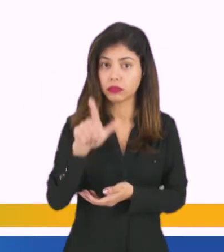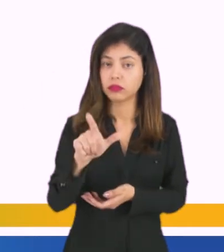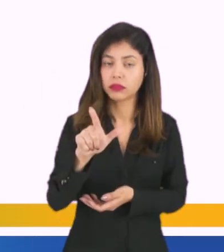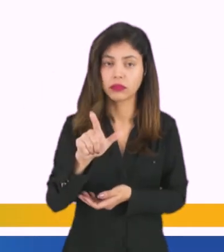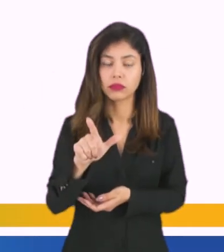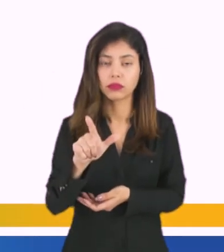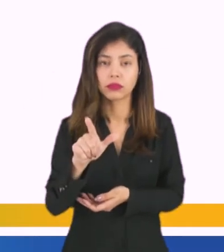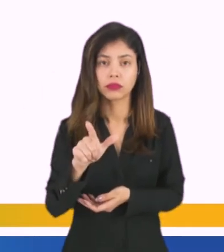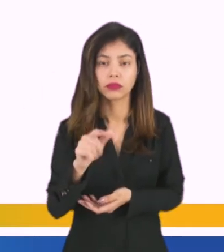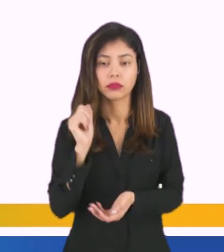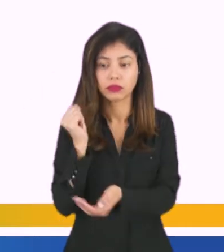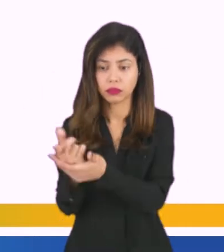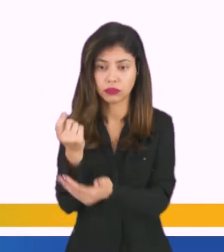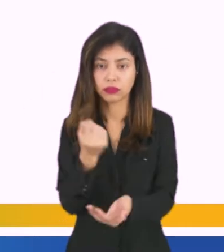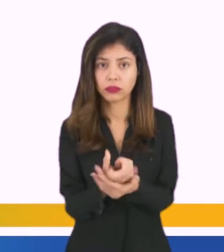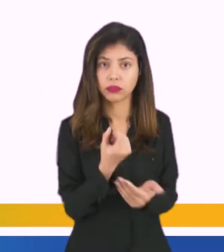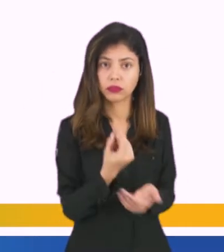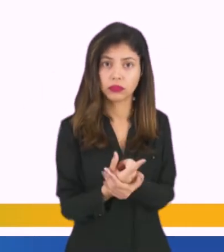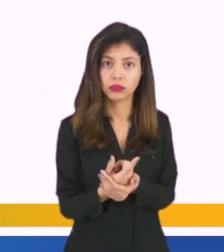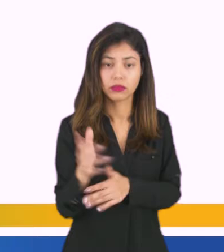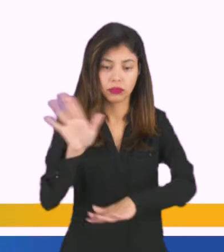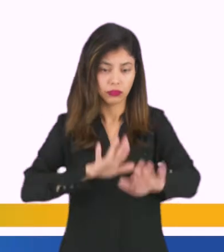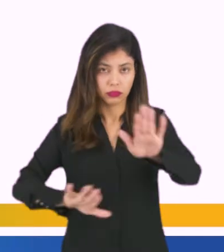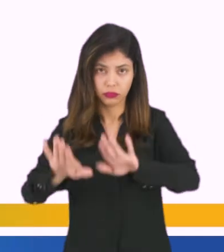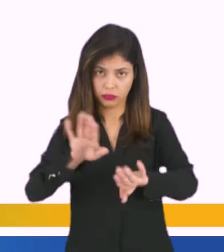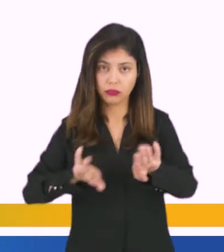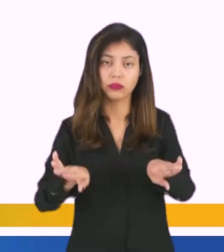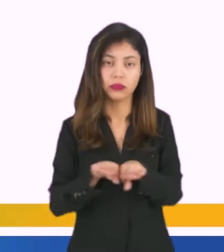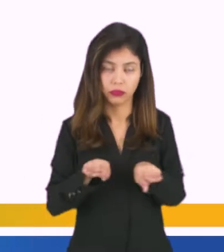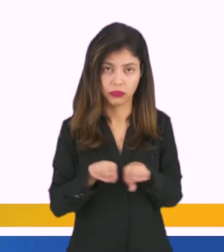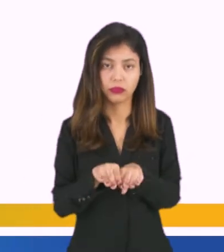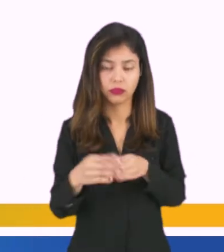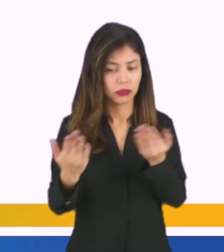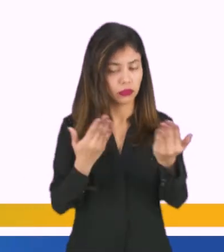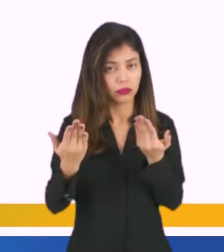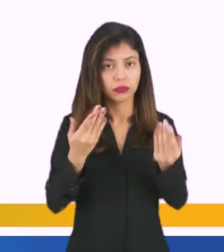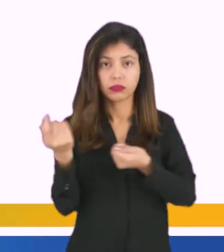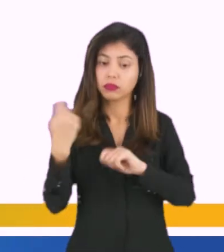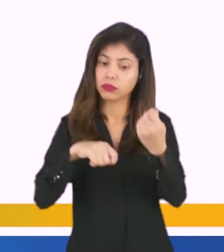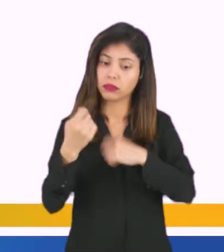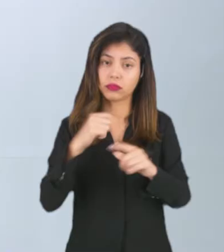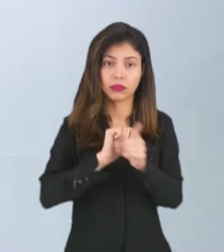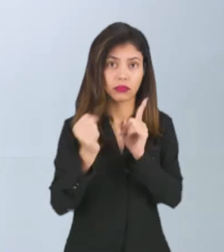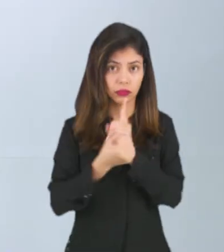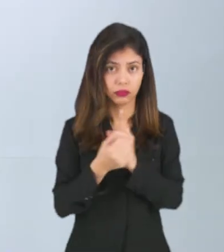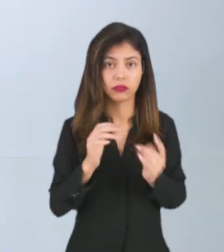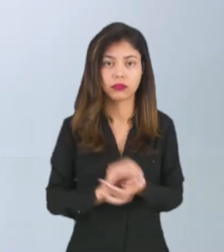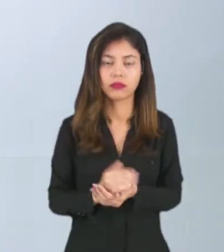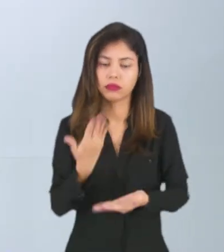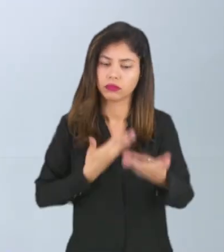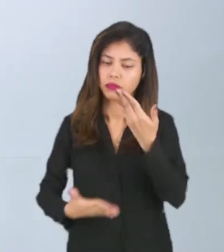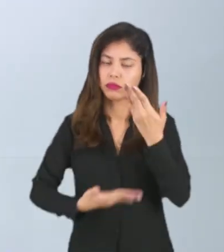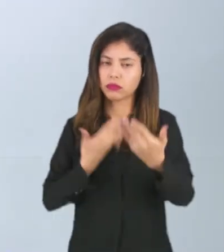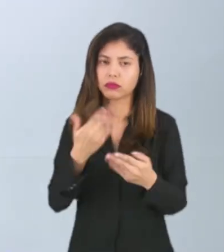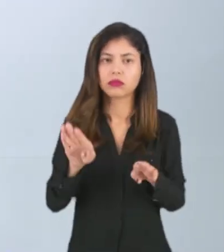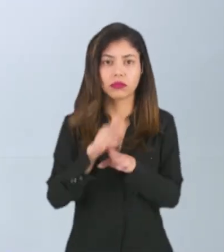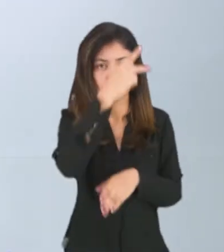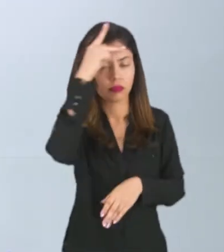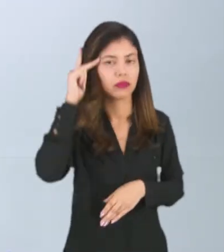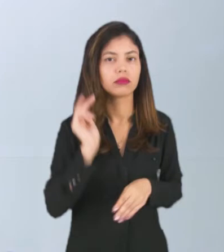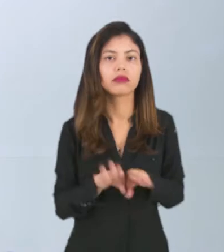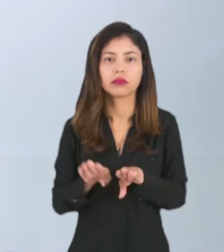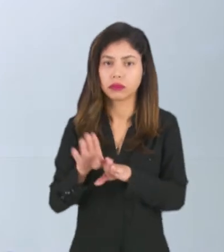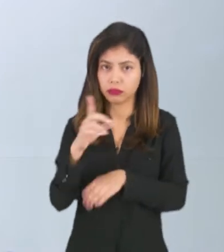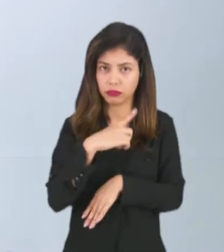para custear um tratamento, né? Tudo isso está relacionado ao socioeconômico. E também a interação que essas pessoas